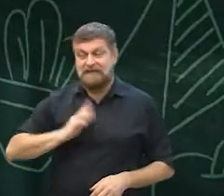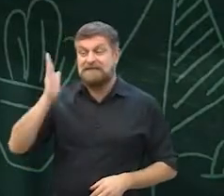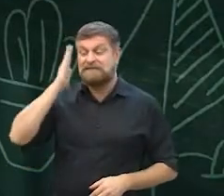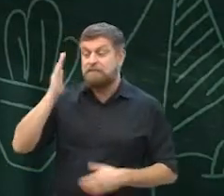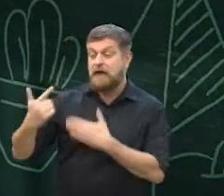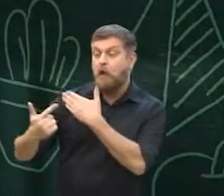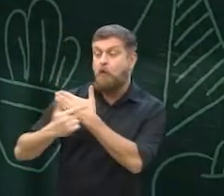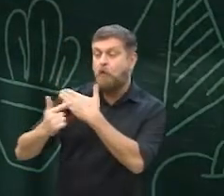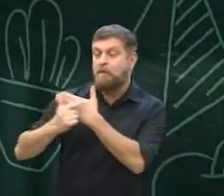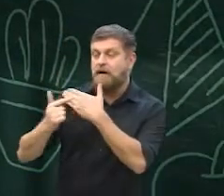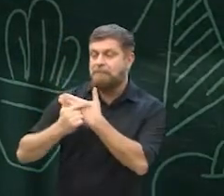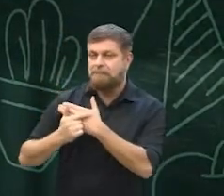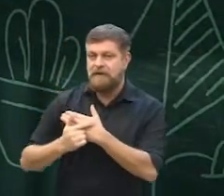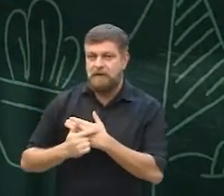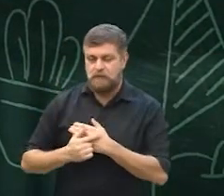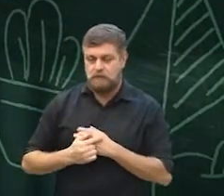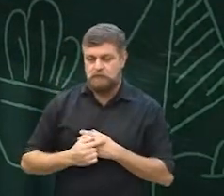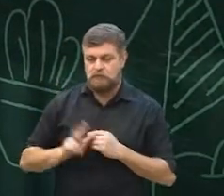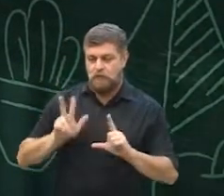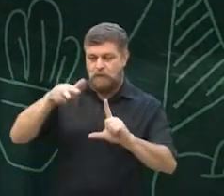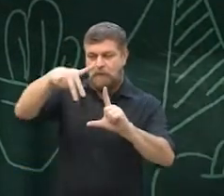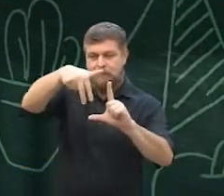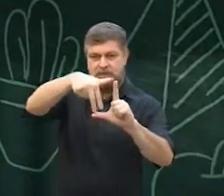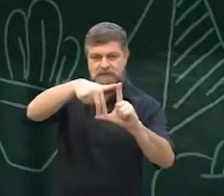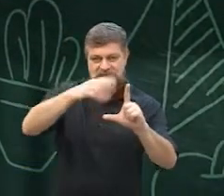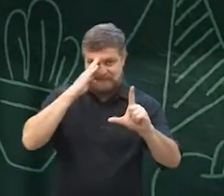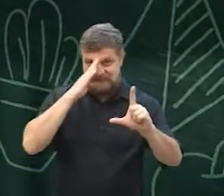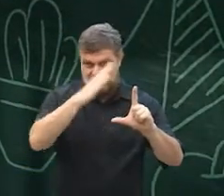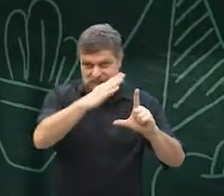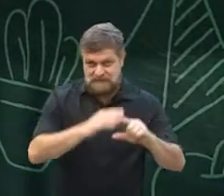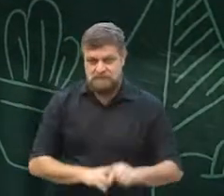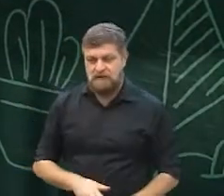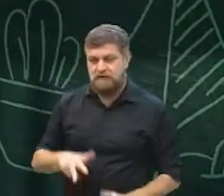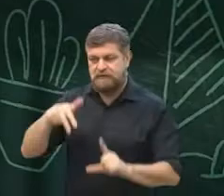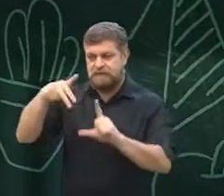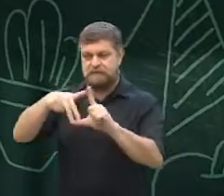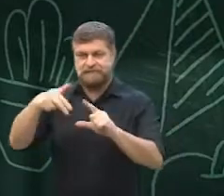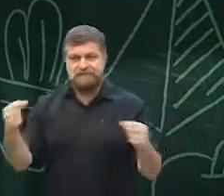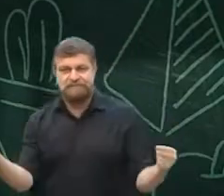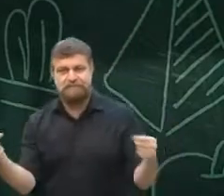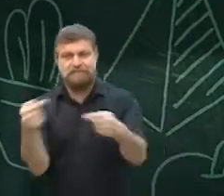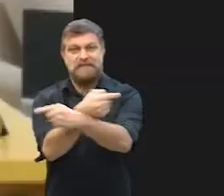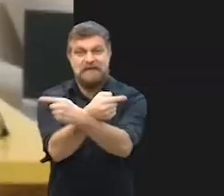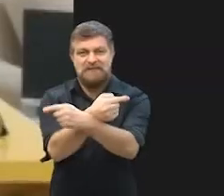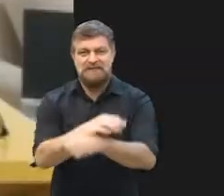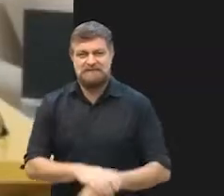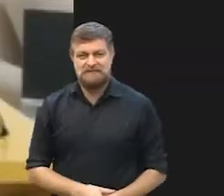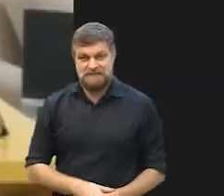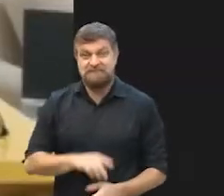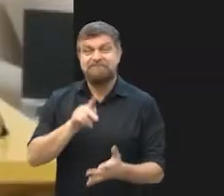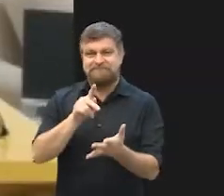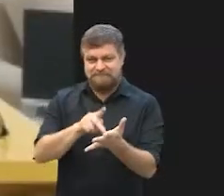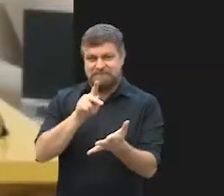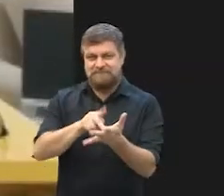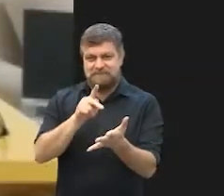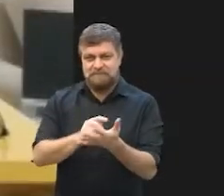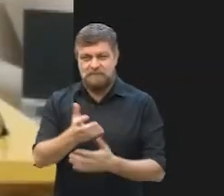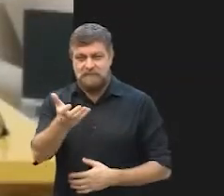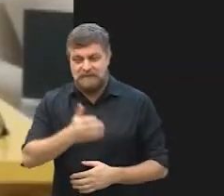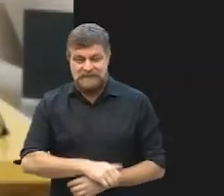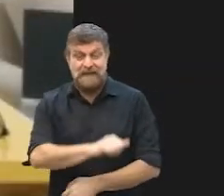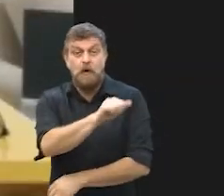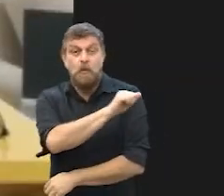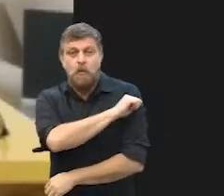papel do protagonista e do antagonista, não é isso? Também, porque, na verdade, eu queria que os